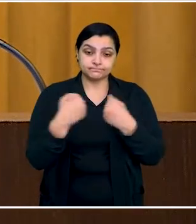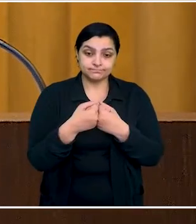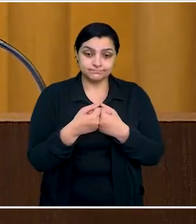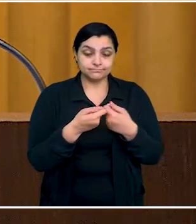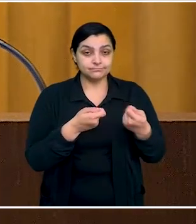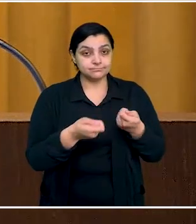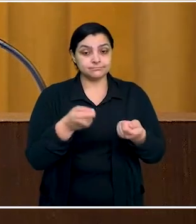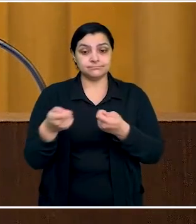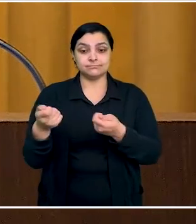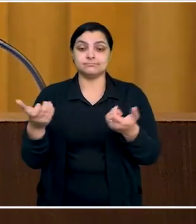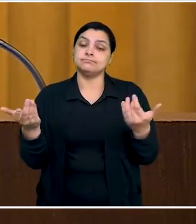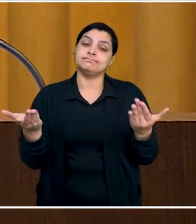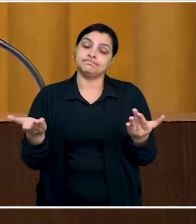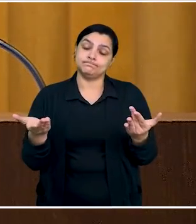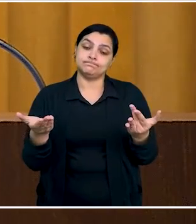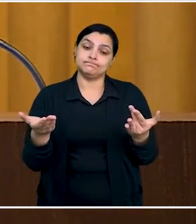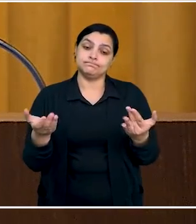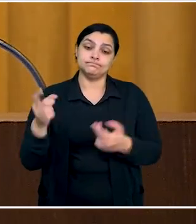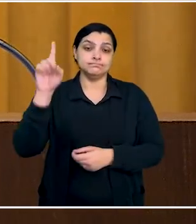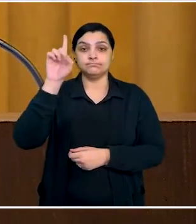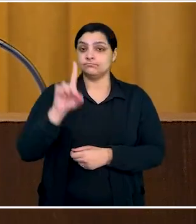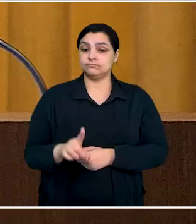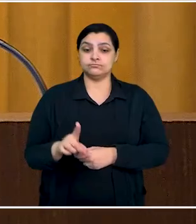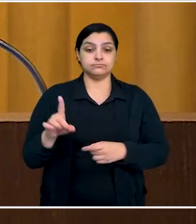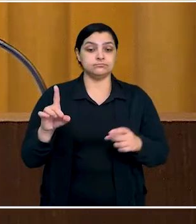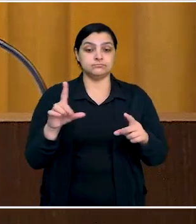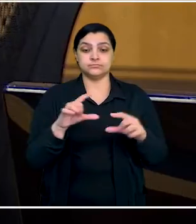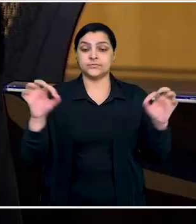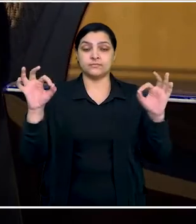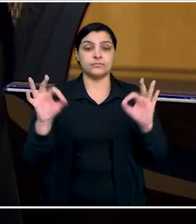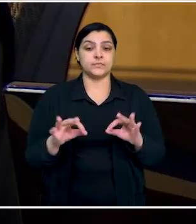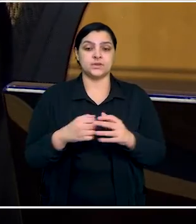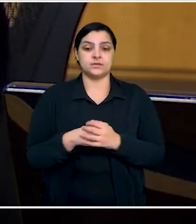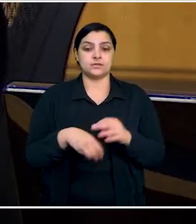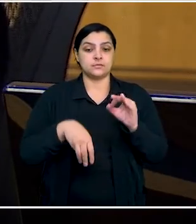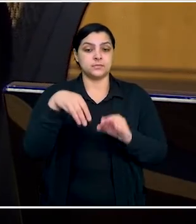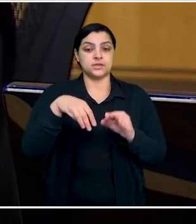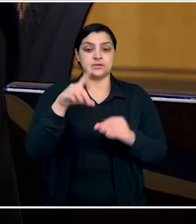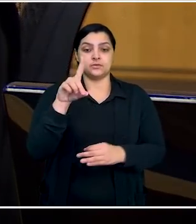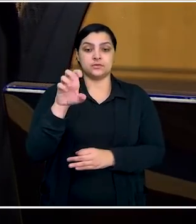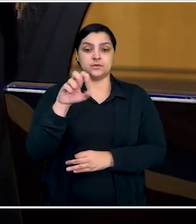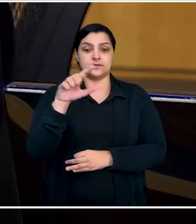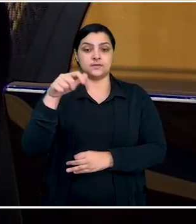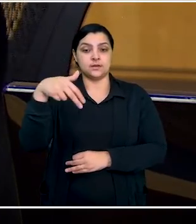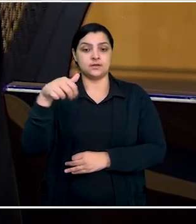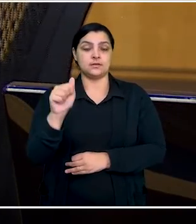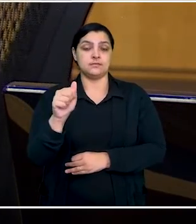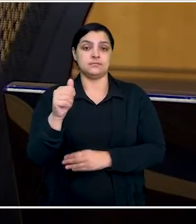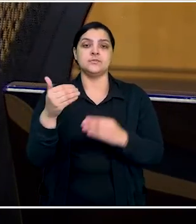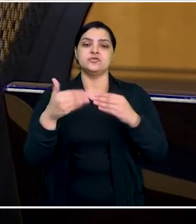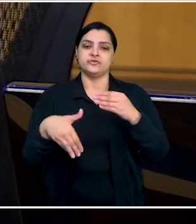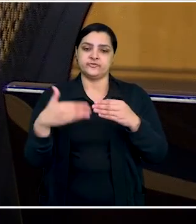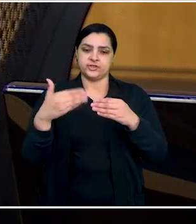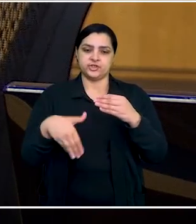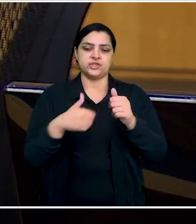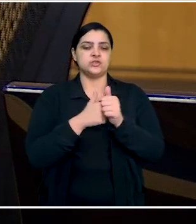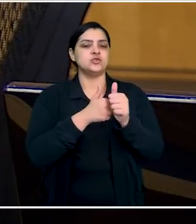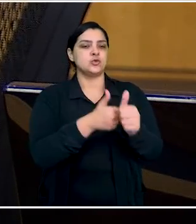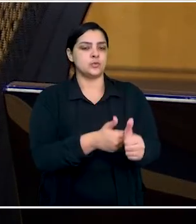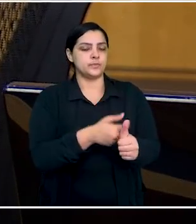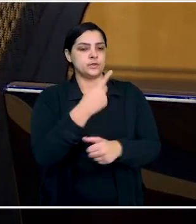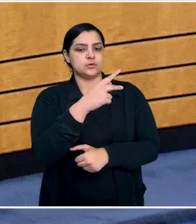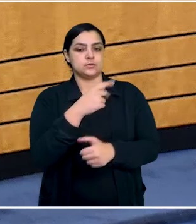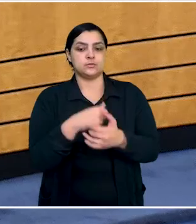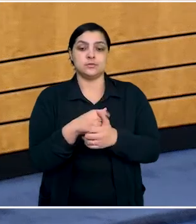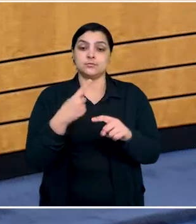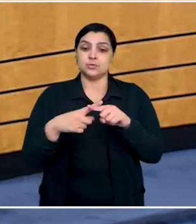defesa e ao contraditório patamar de direito absoluto. O ministro Dezena da Silva seguiu o voto divergente por entender